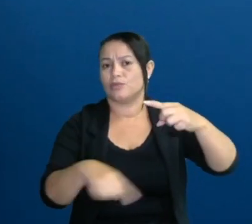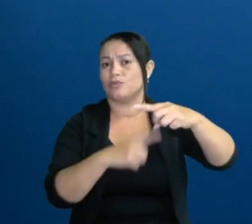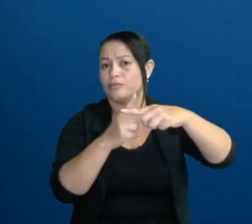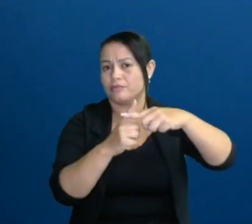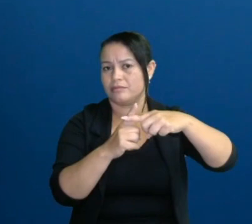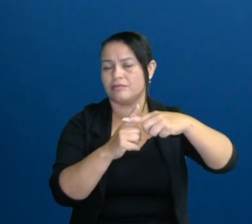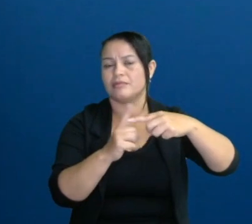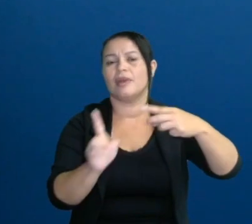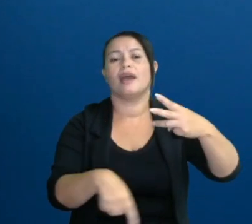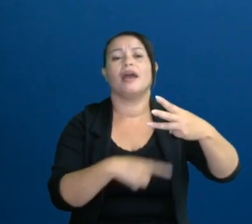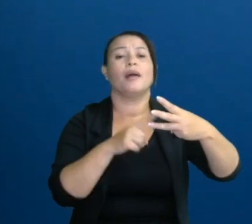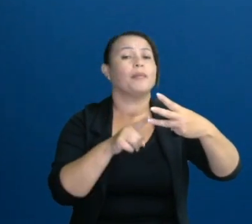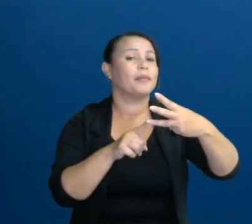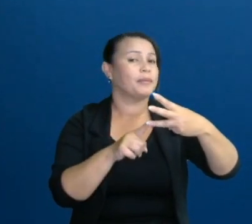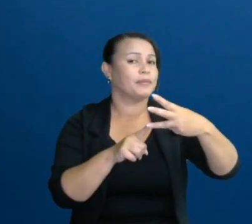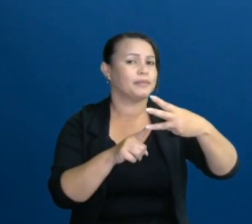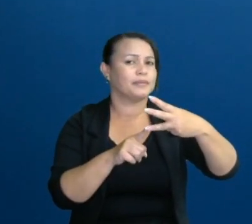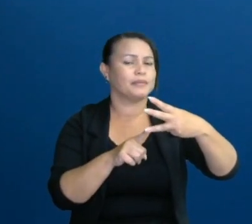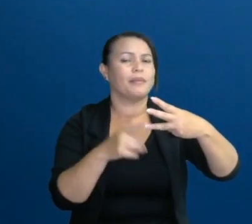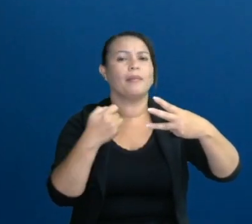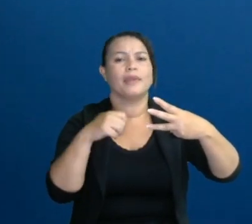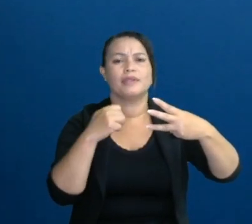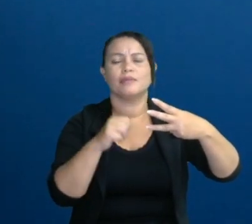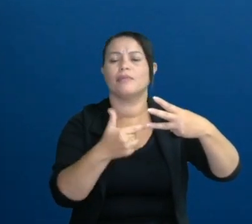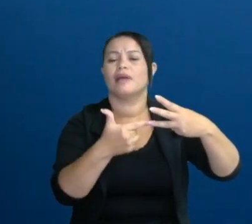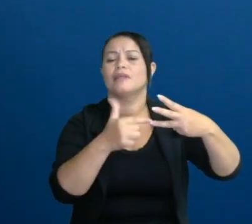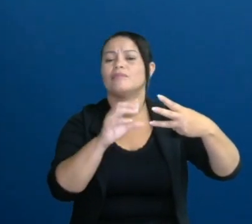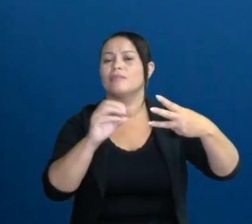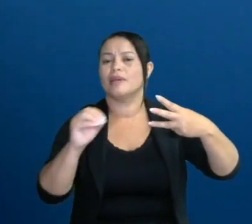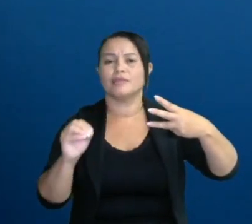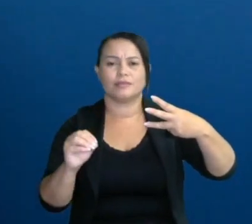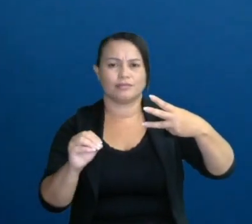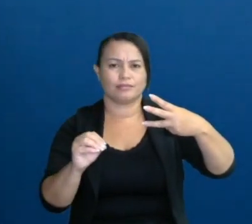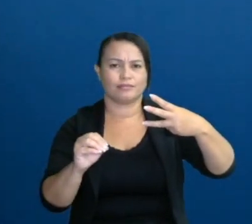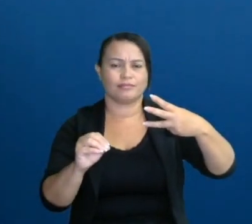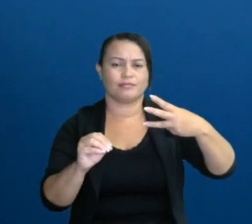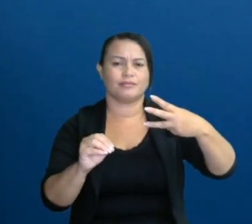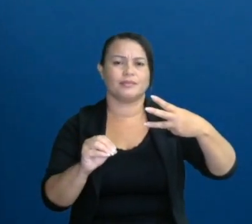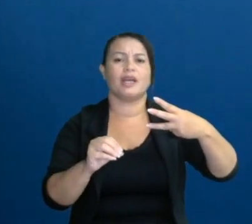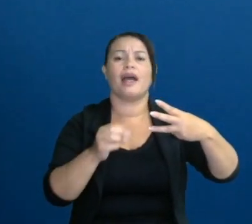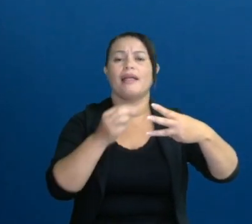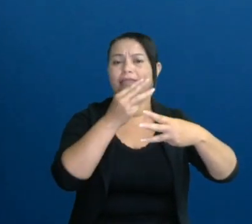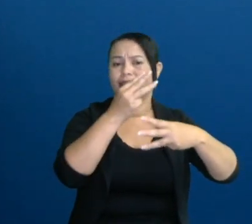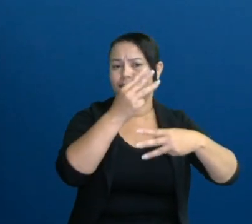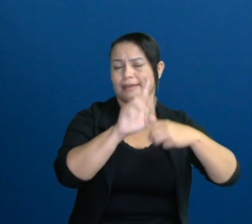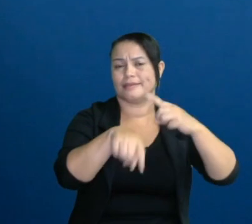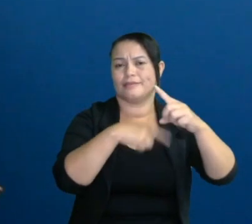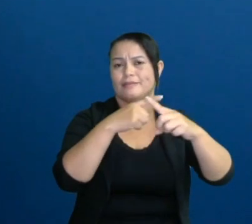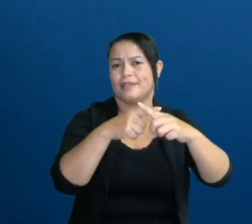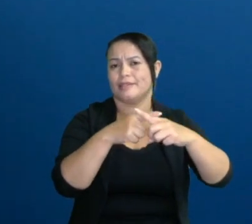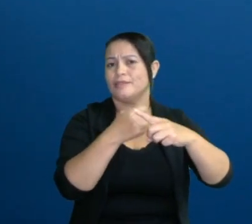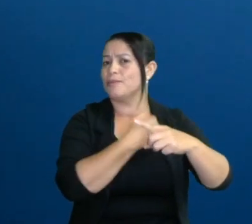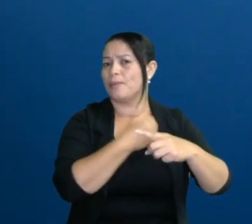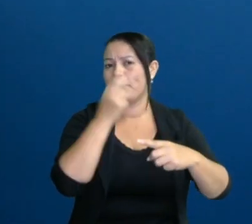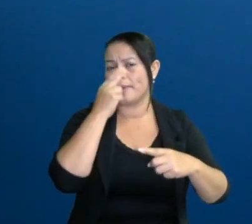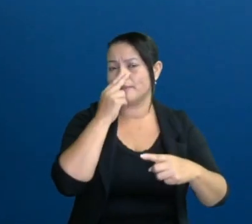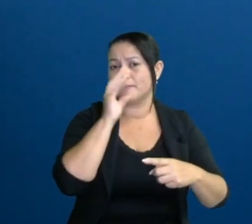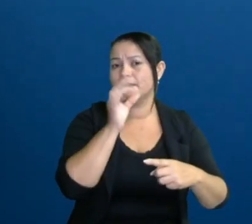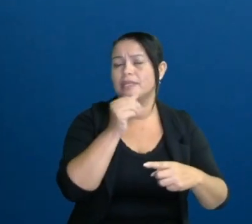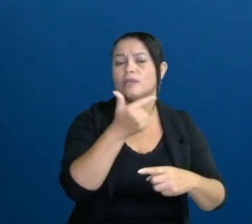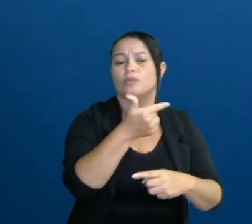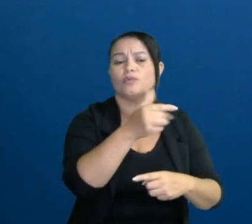200 gramas. E para fazer 3 receitas, nós utilizamos 3 vezes esse número, certo?